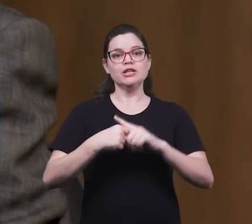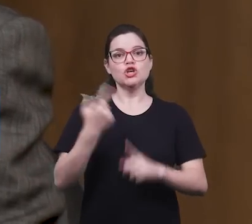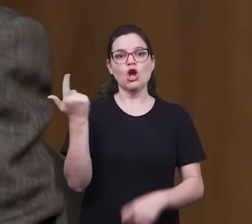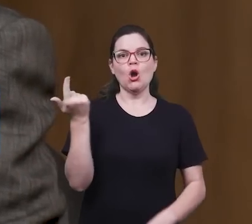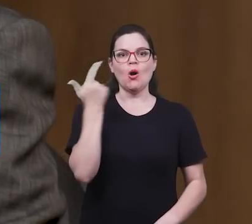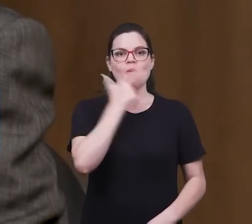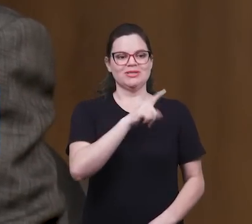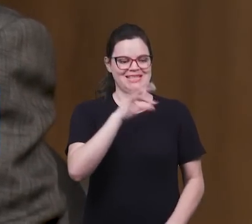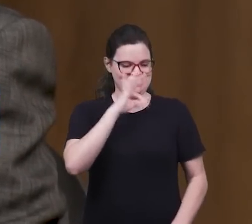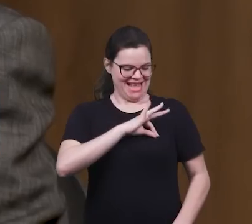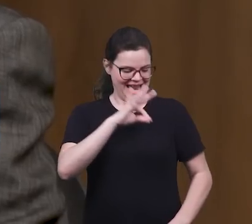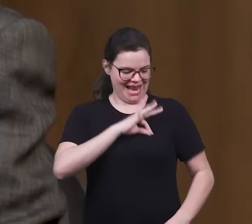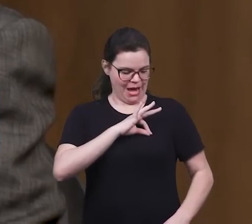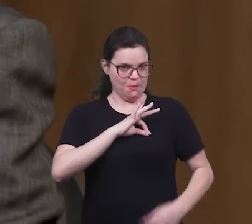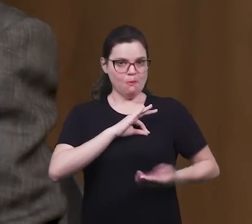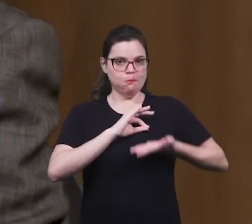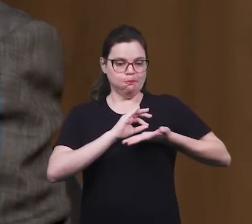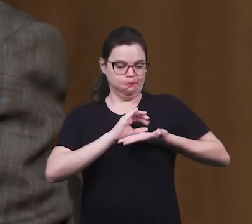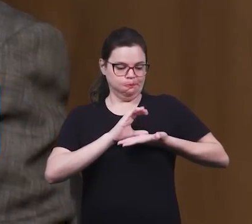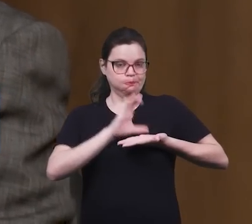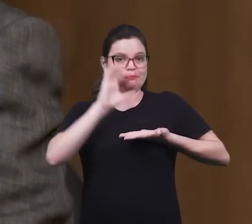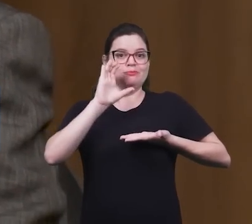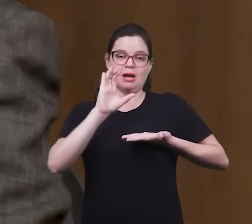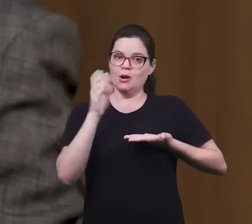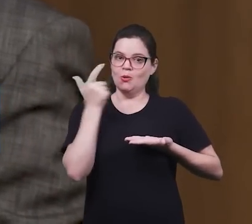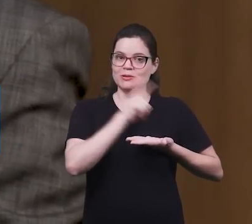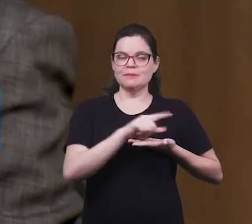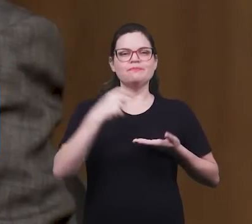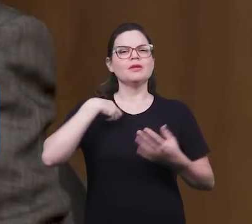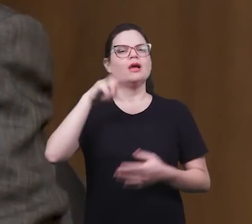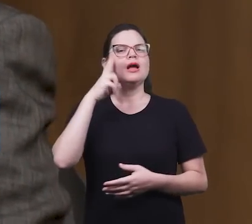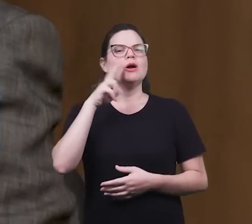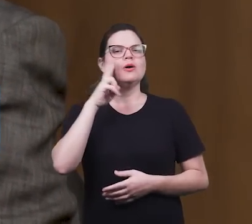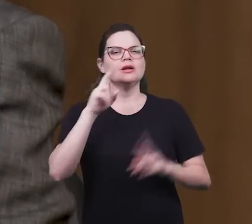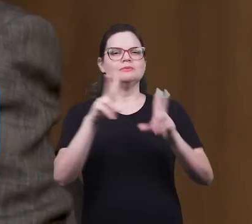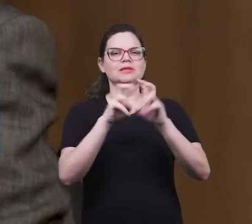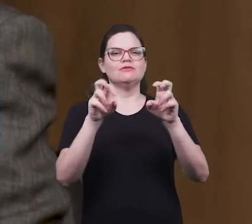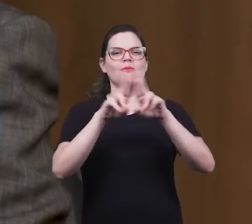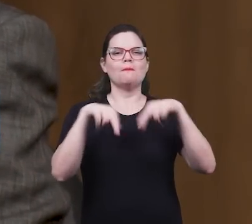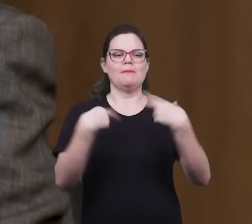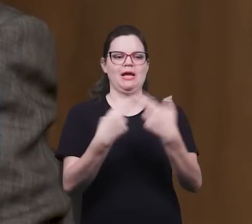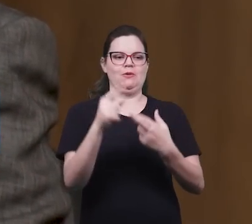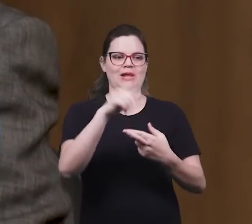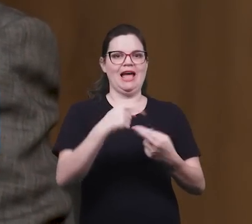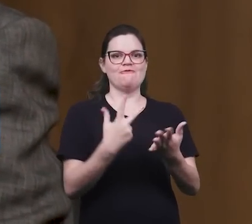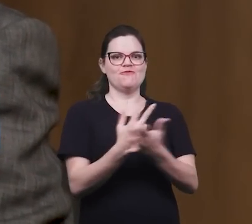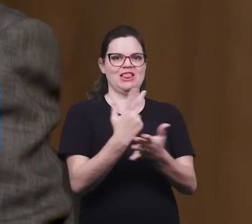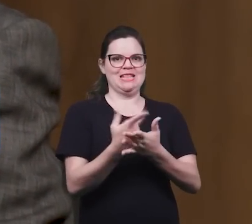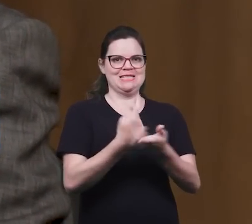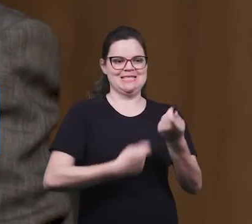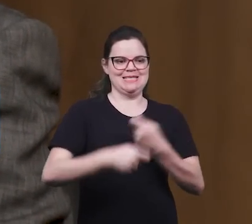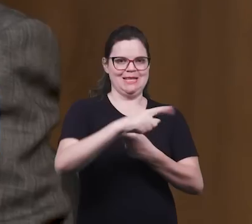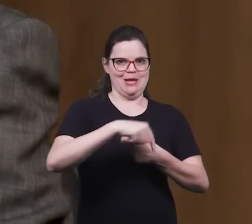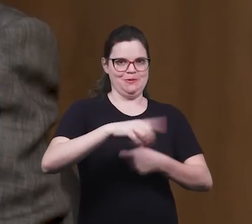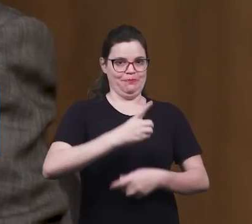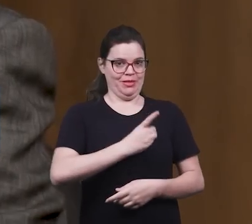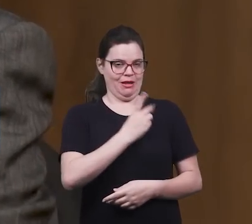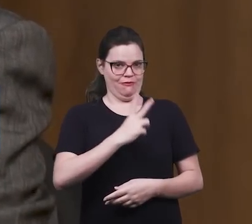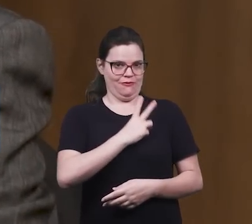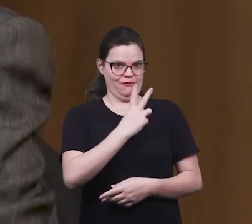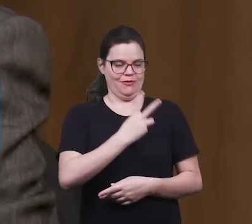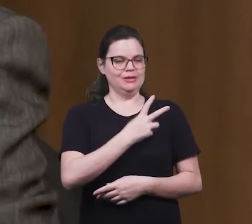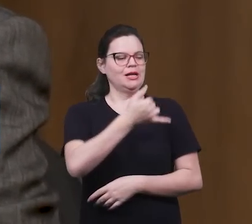prosperidade em todos os sentidos. Eu me lembro uma vez de uma reunião que todos os financeiros do Grupo Vale do Rio Doce se reuniram no Rio de Janeiro